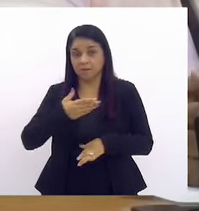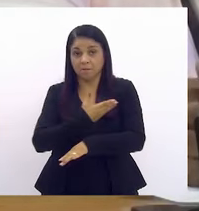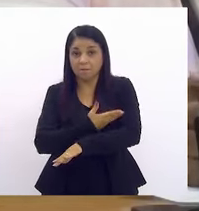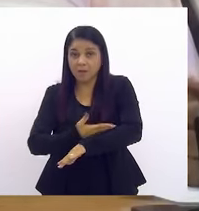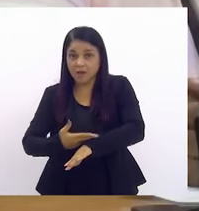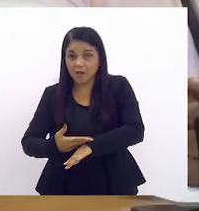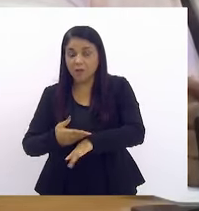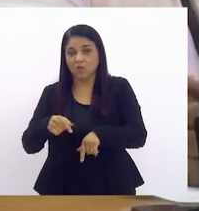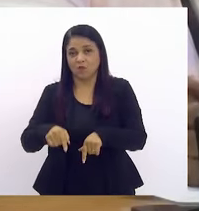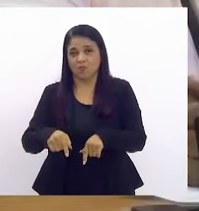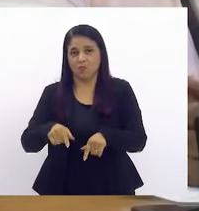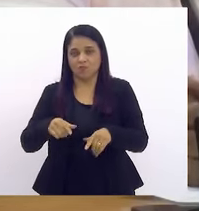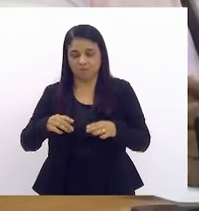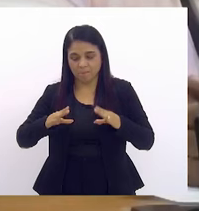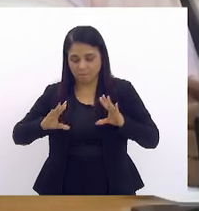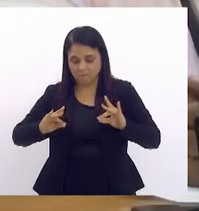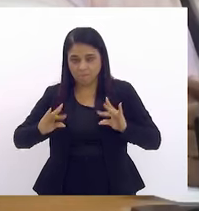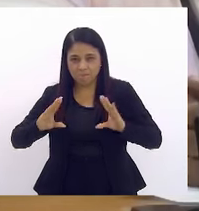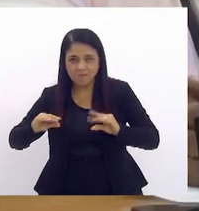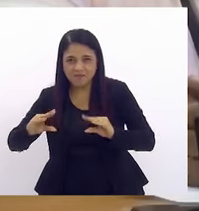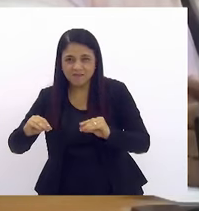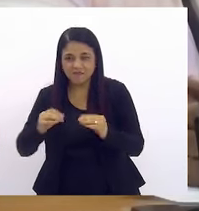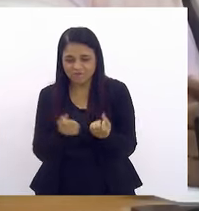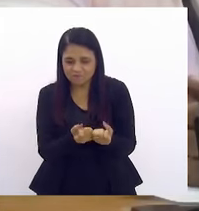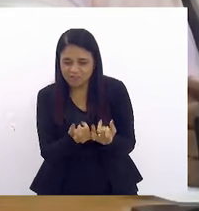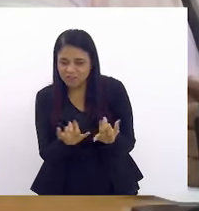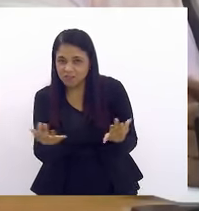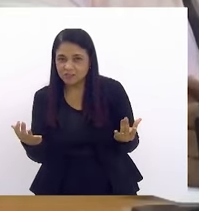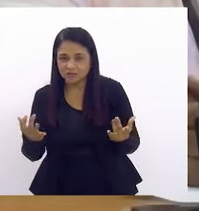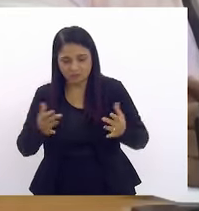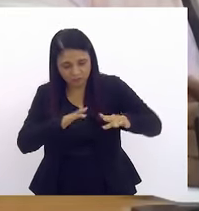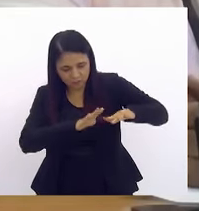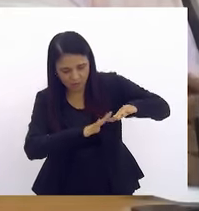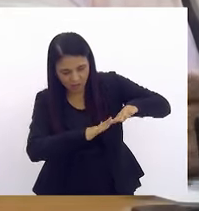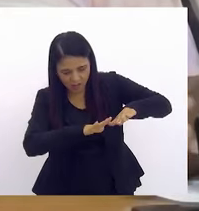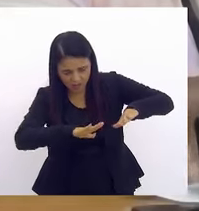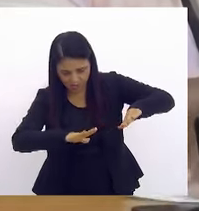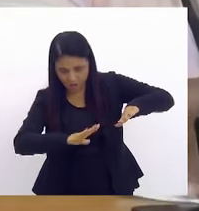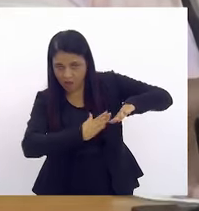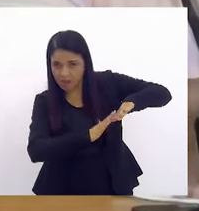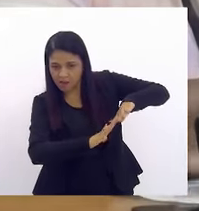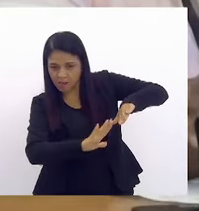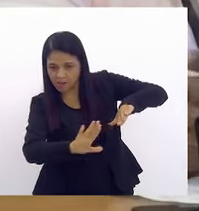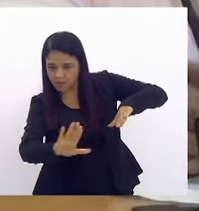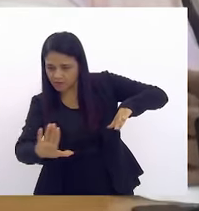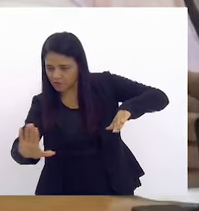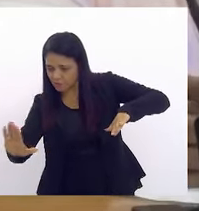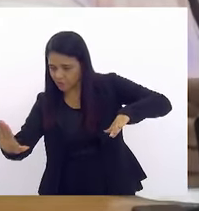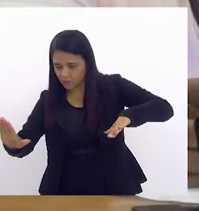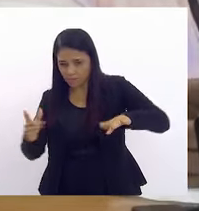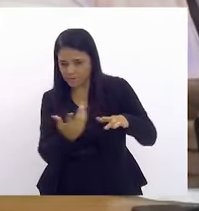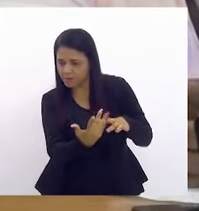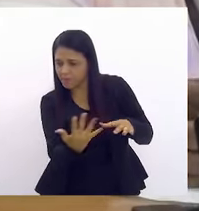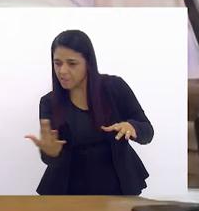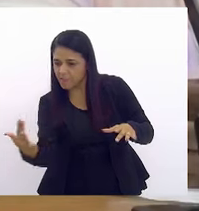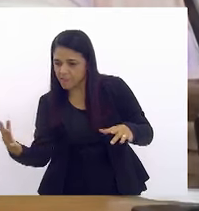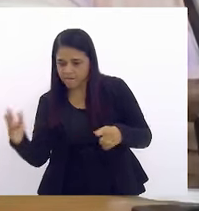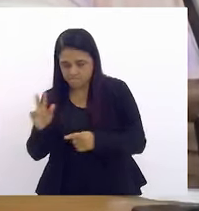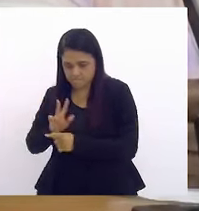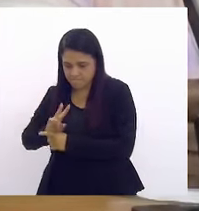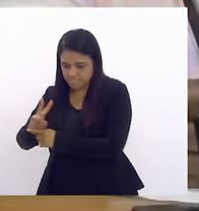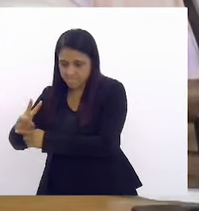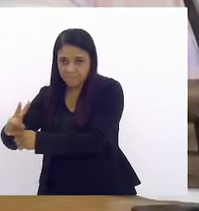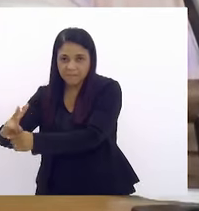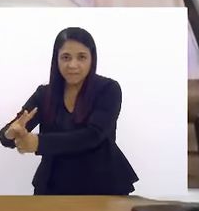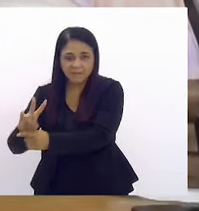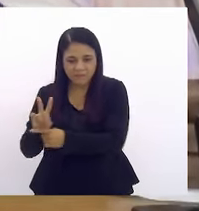e evitar invasão. É aquela vegetação que tem na beira da lagoa, que faz aquelas raízes submersas e dá proteção à lagoa, e ela vai se alastrando e